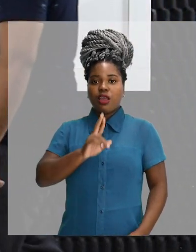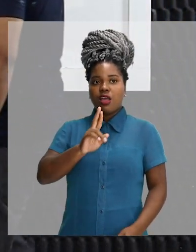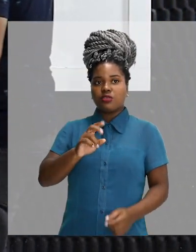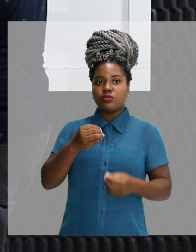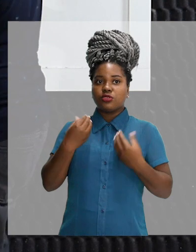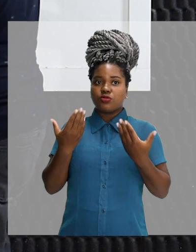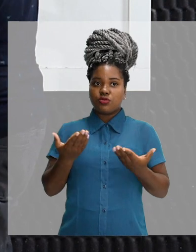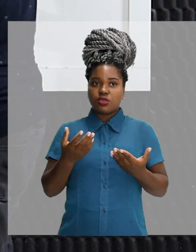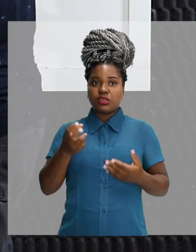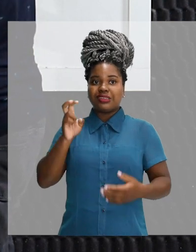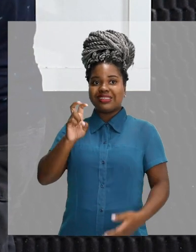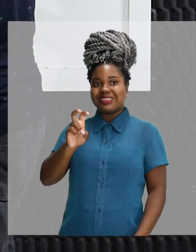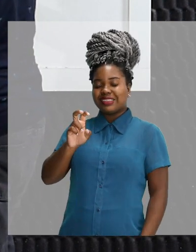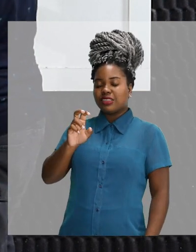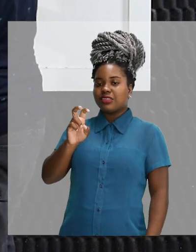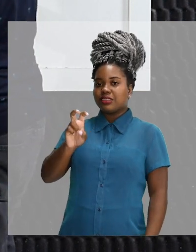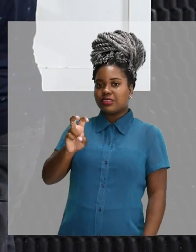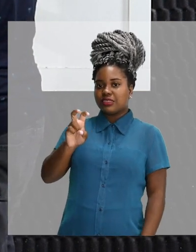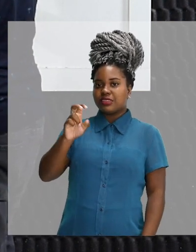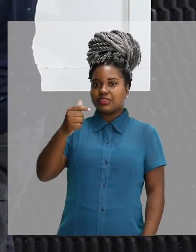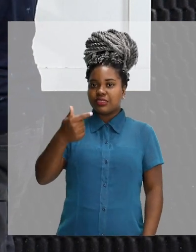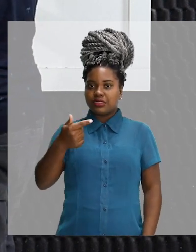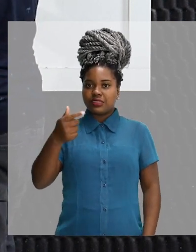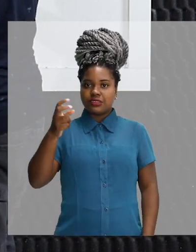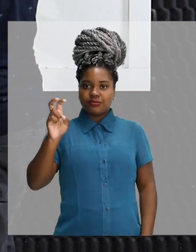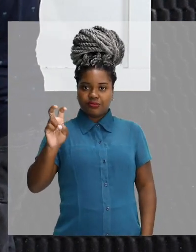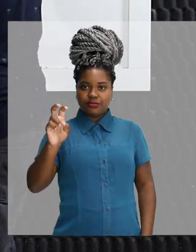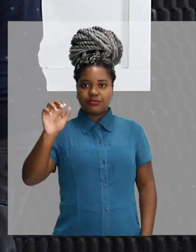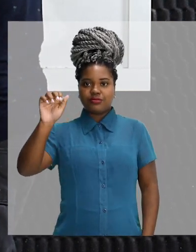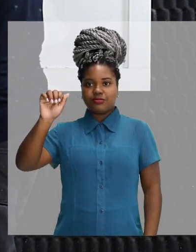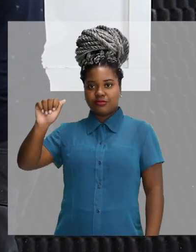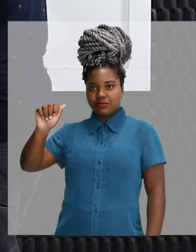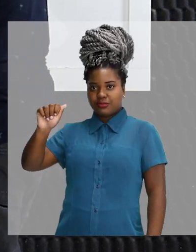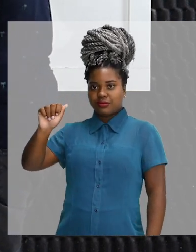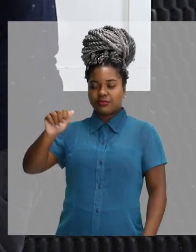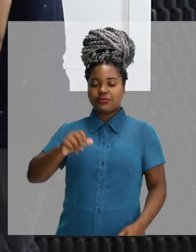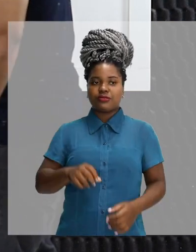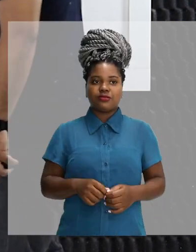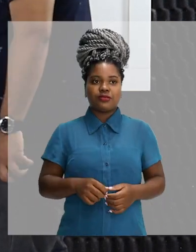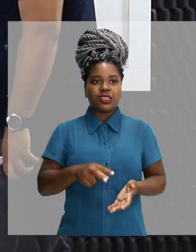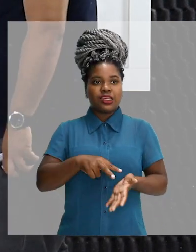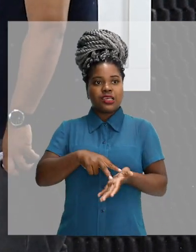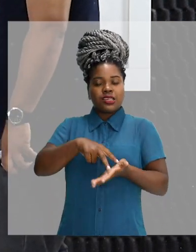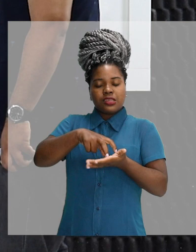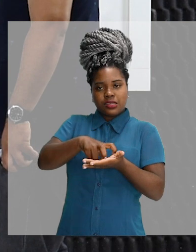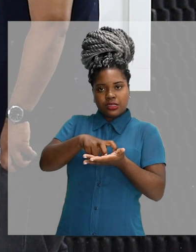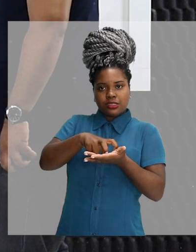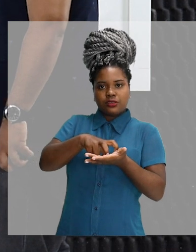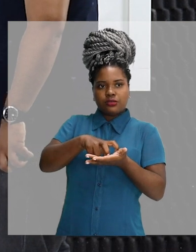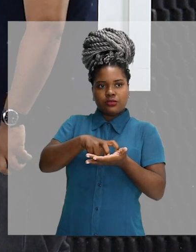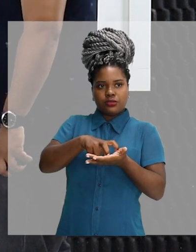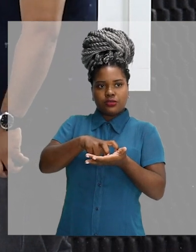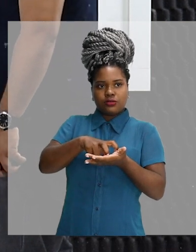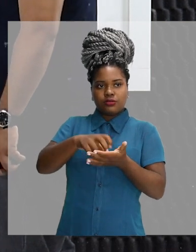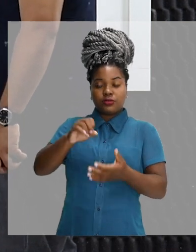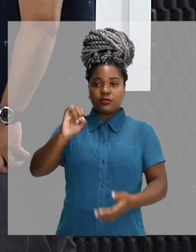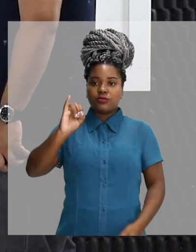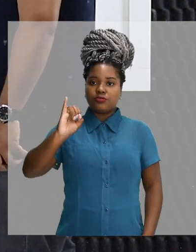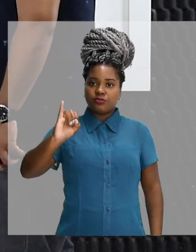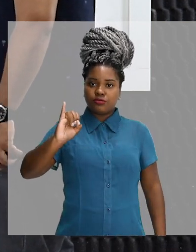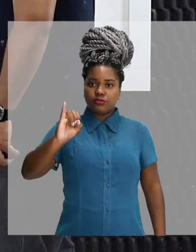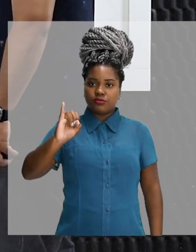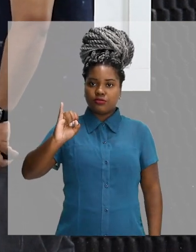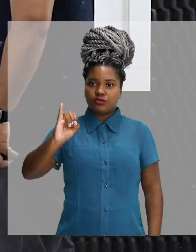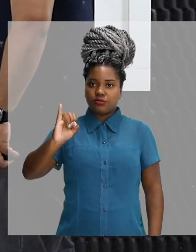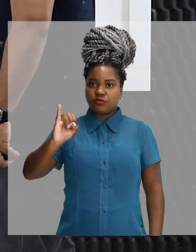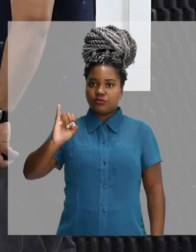resposta, né, da área é de 525. Então, o impulso, como ele é numericamente igual à área,